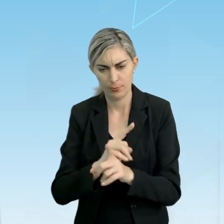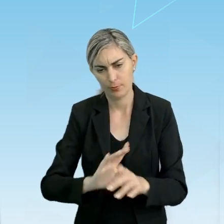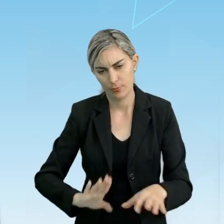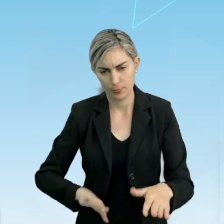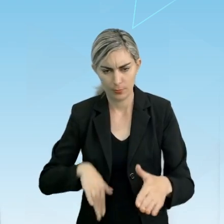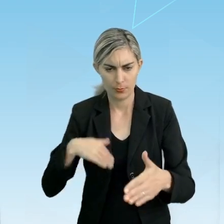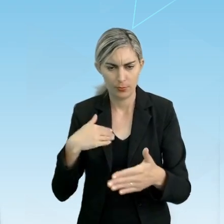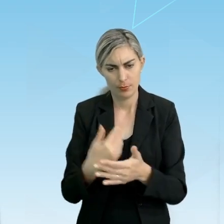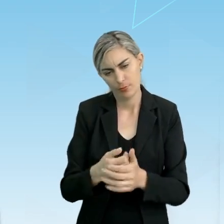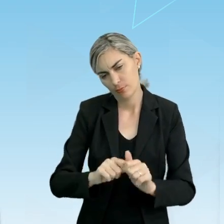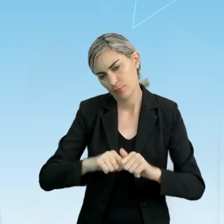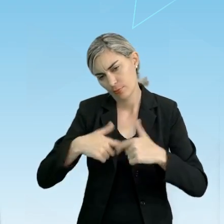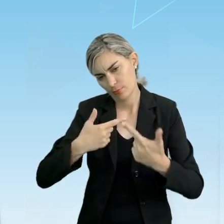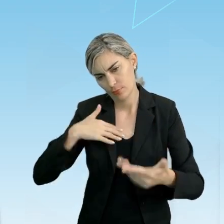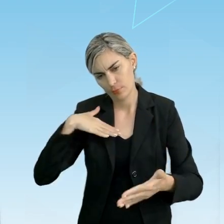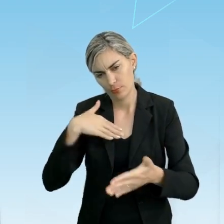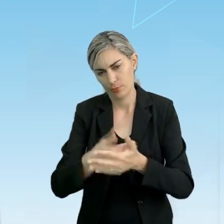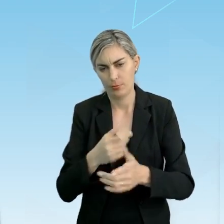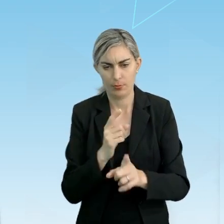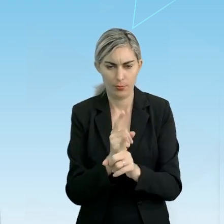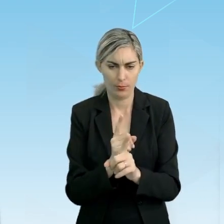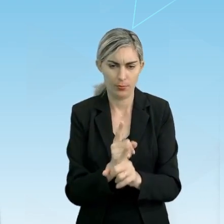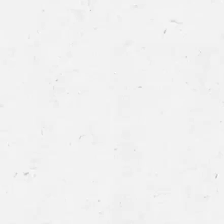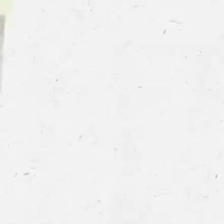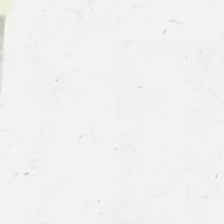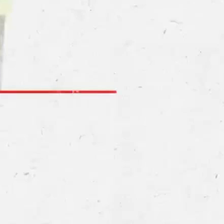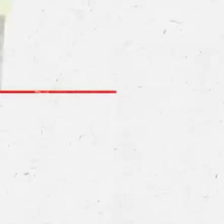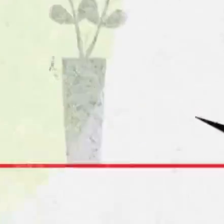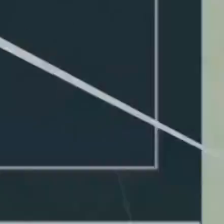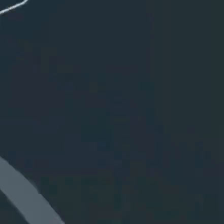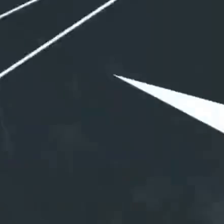se encontra é claro no próximo encontro